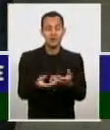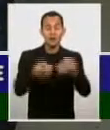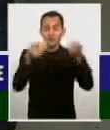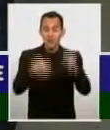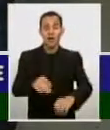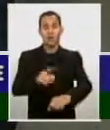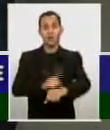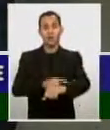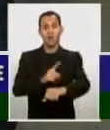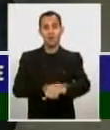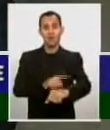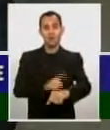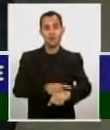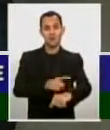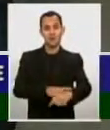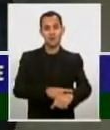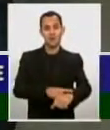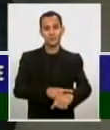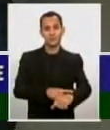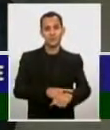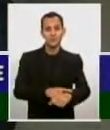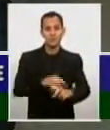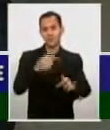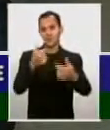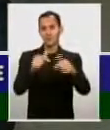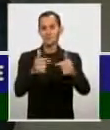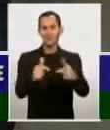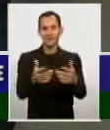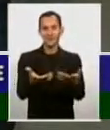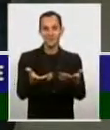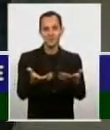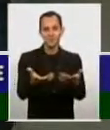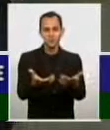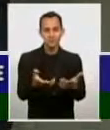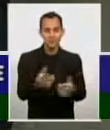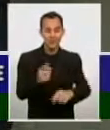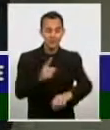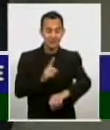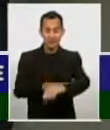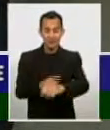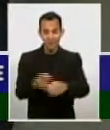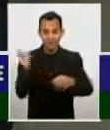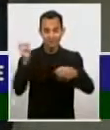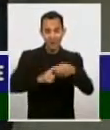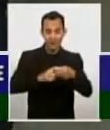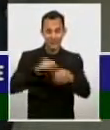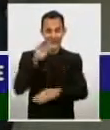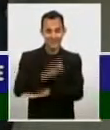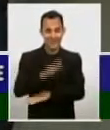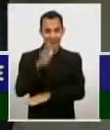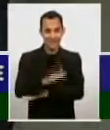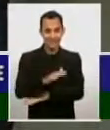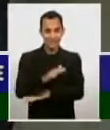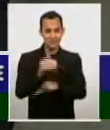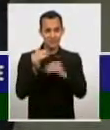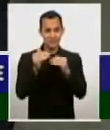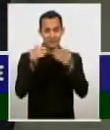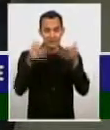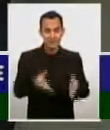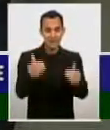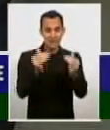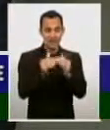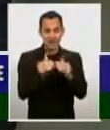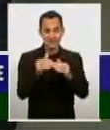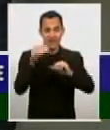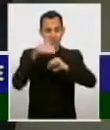horário necessário de prestação de serviço. Quando ele retorna no final da tarde, chegando em casa